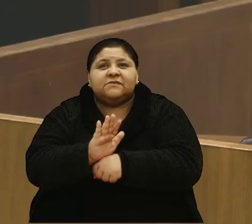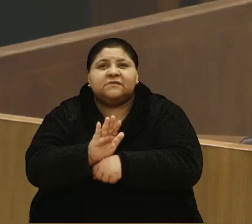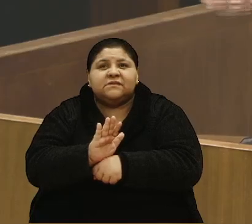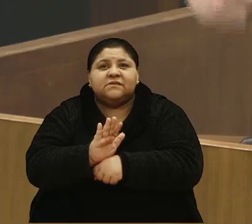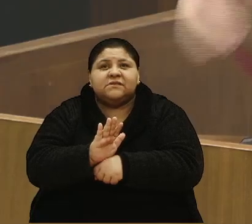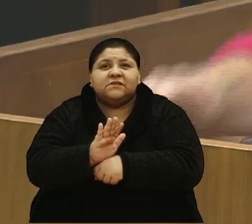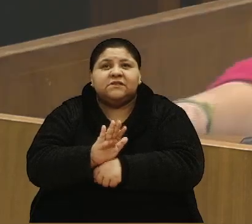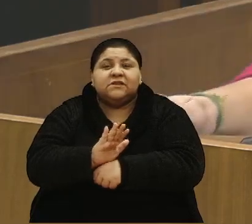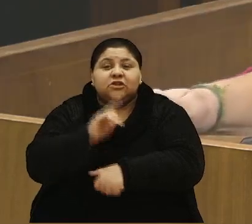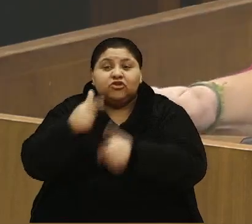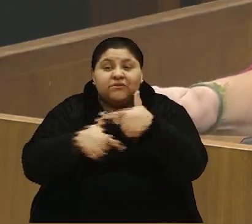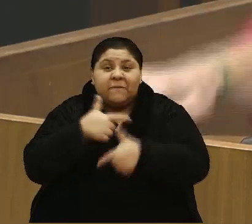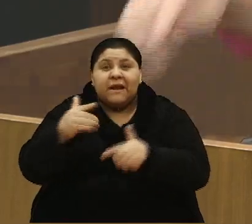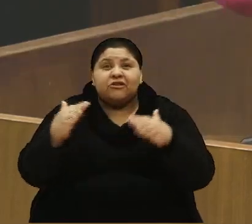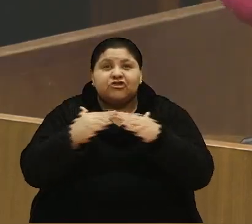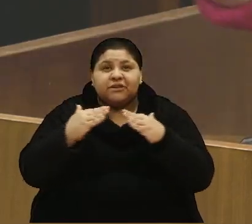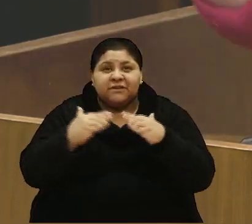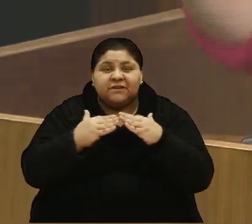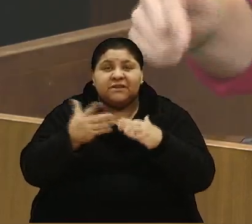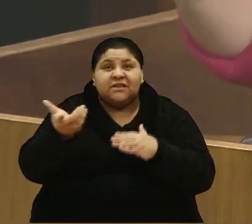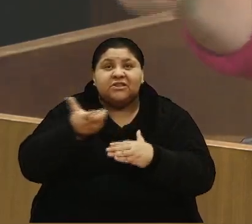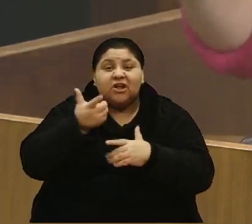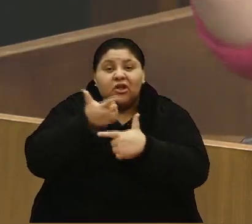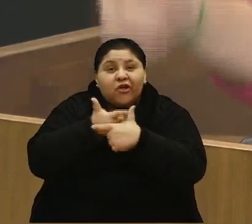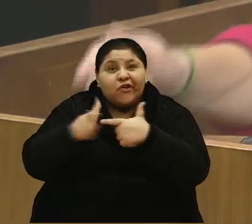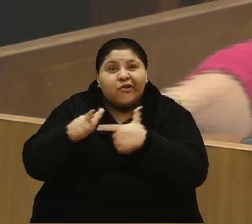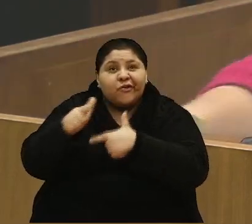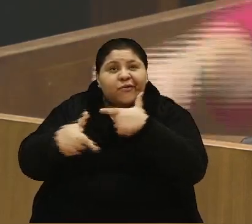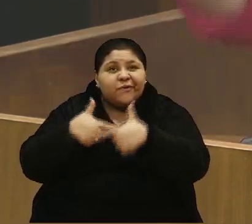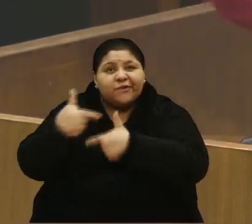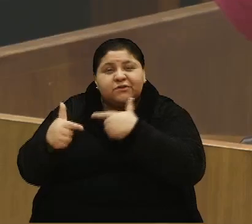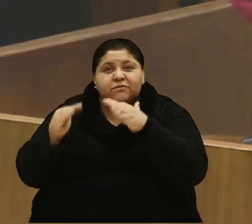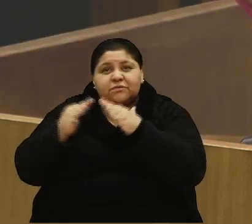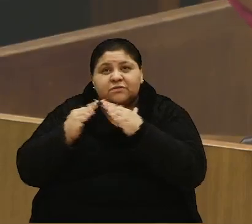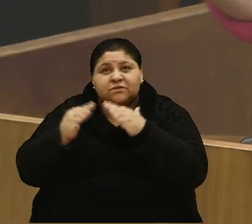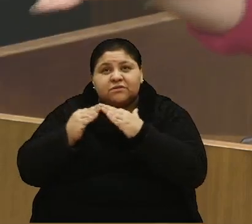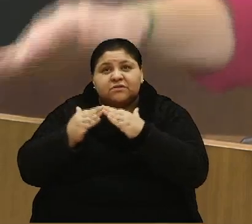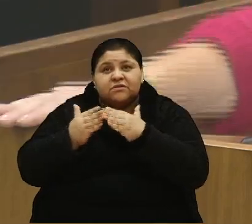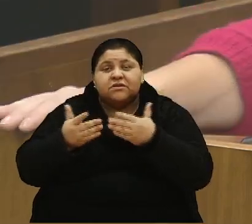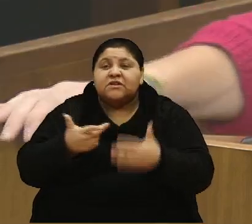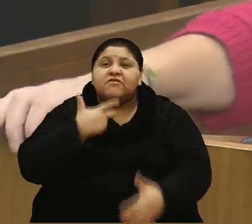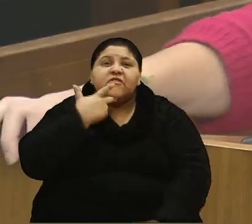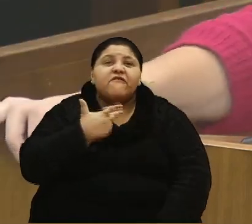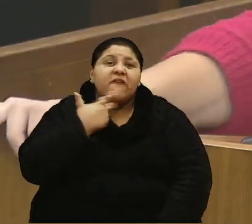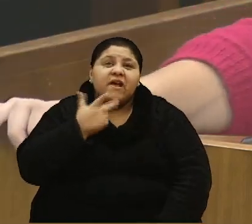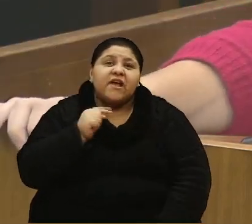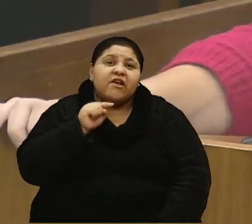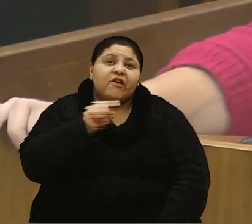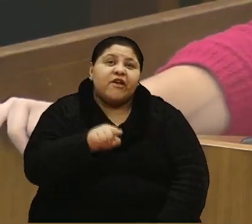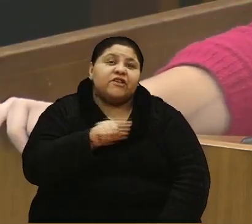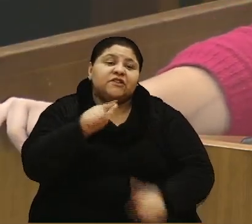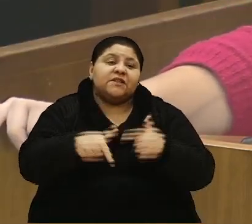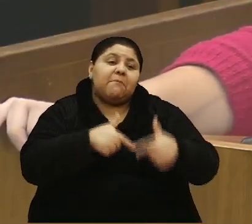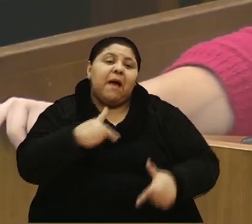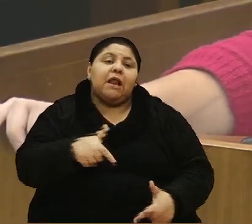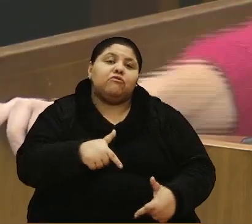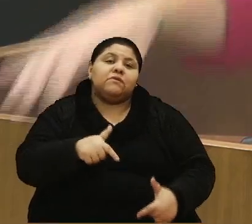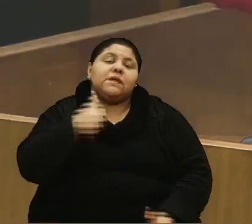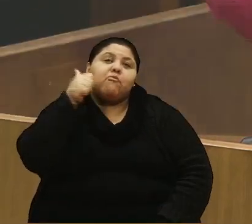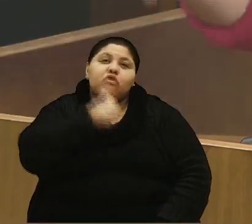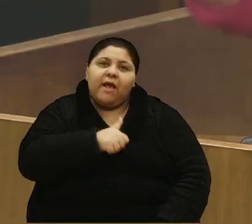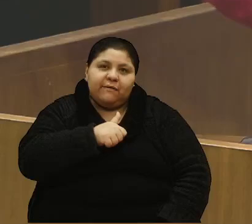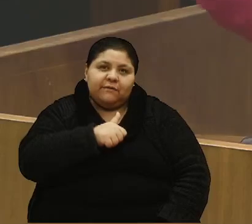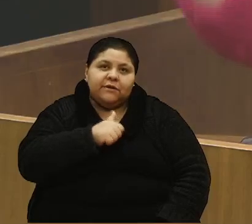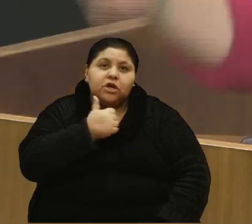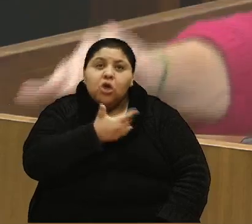nas tarefas de casa, não querem dividir o serviço de casa e acabam dizendo que isso é questão da mulher?